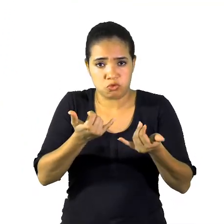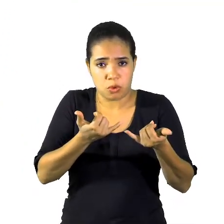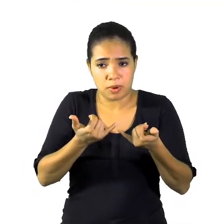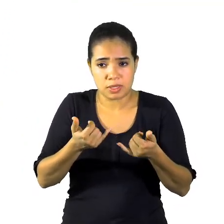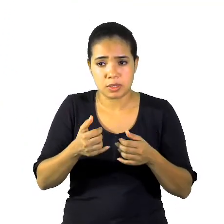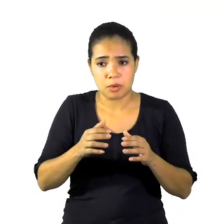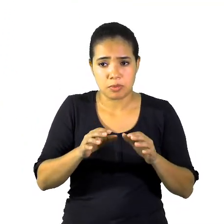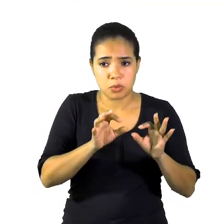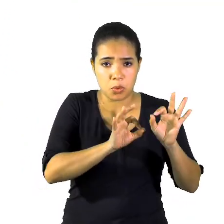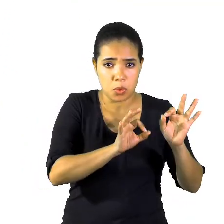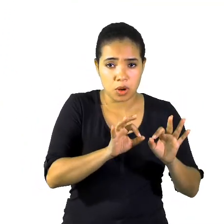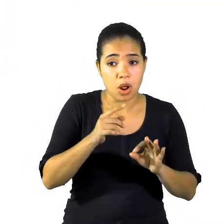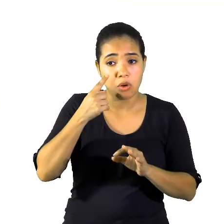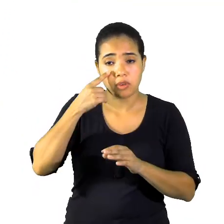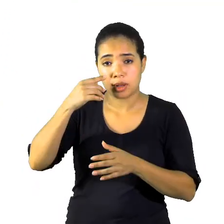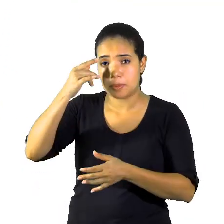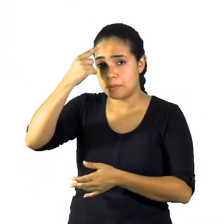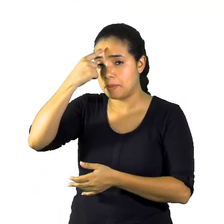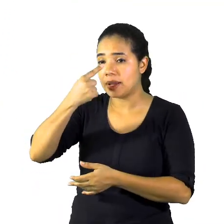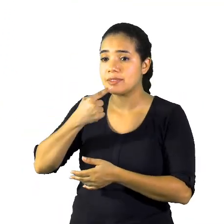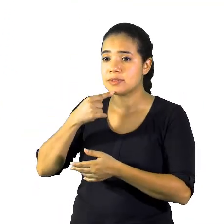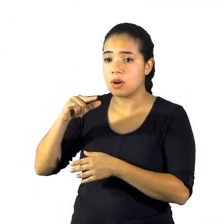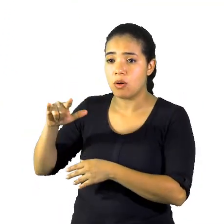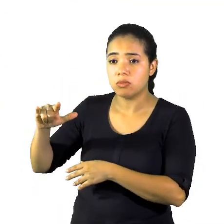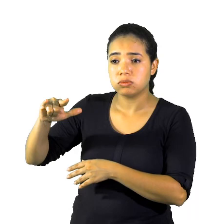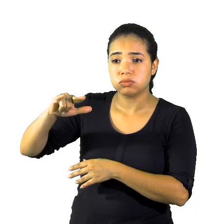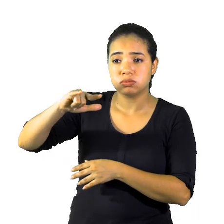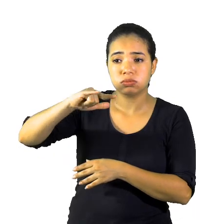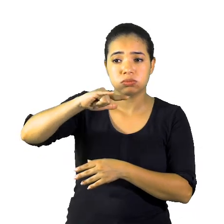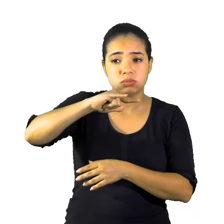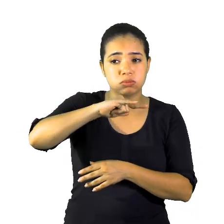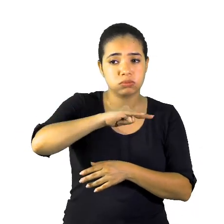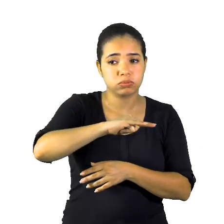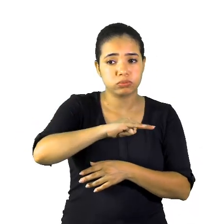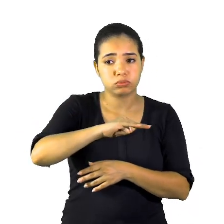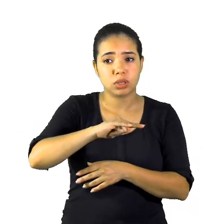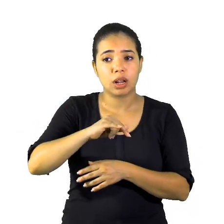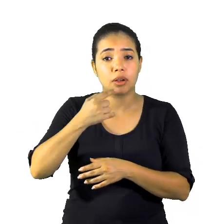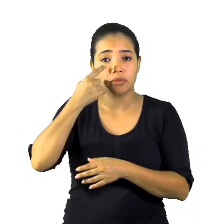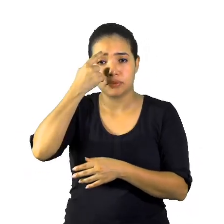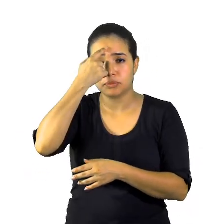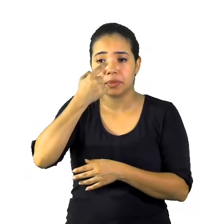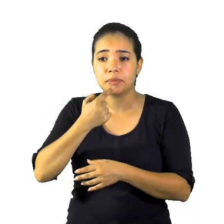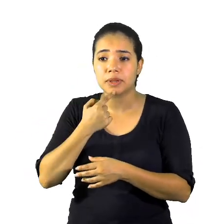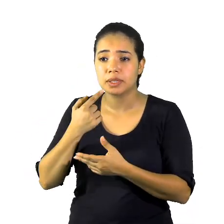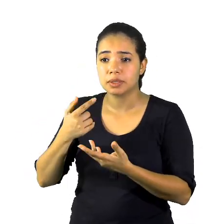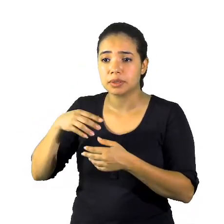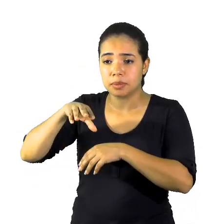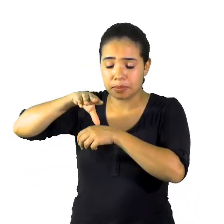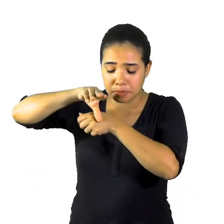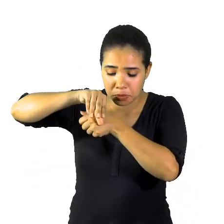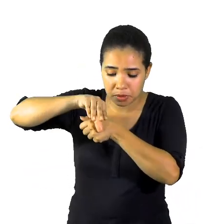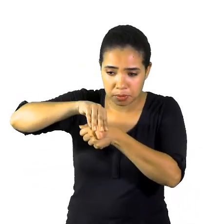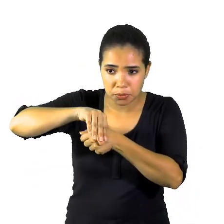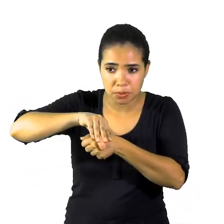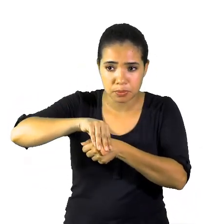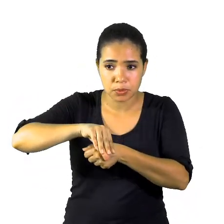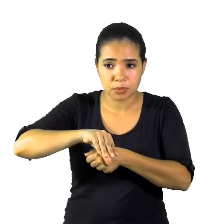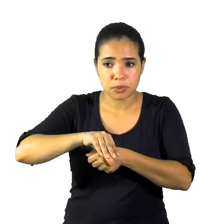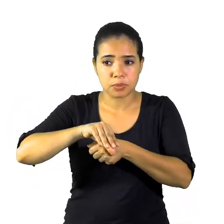para representar que é exatamente como são feitas essas imagens e que elas são captadas e enviadas